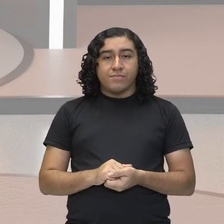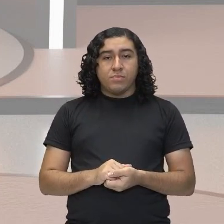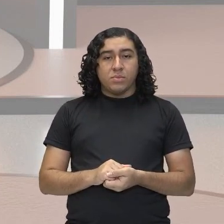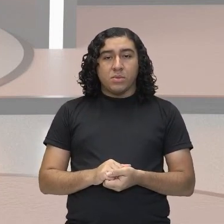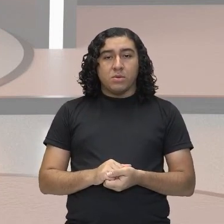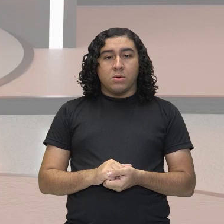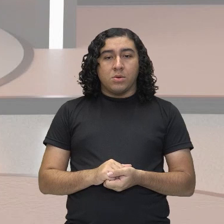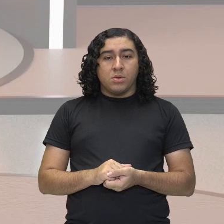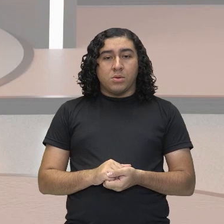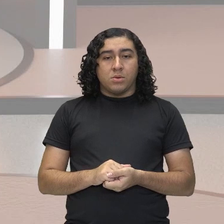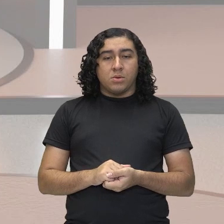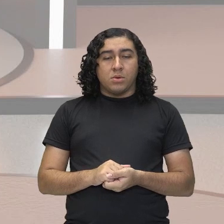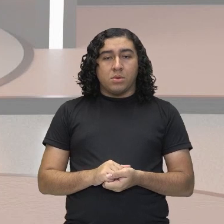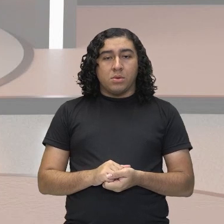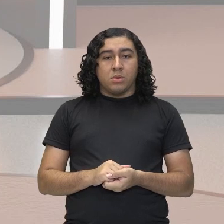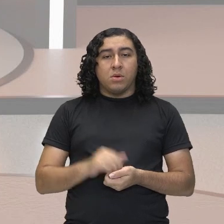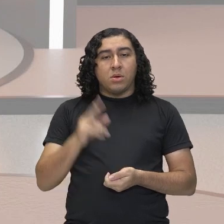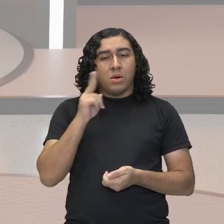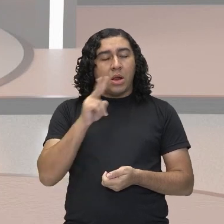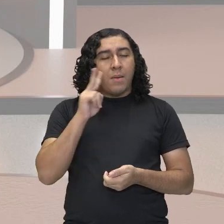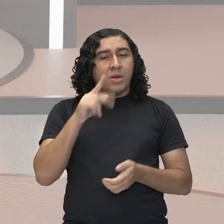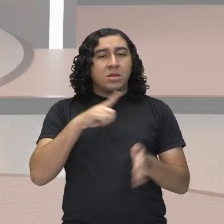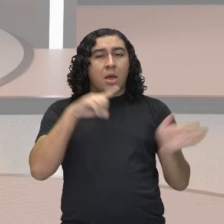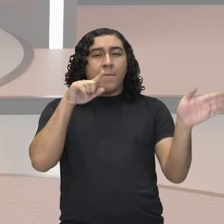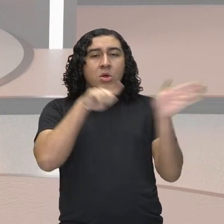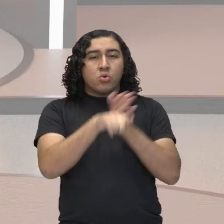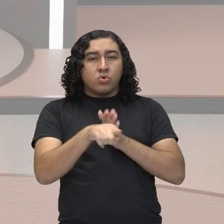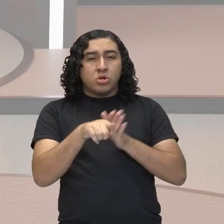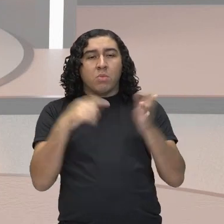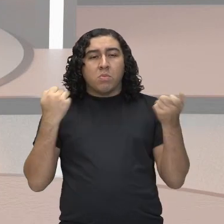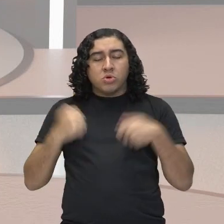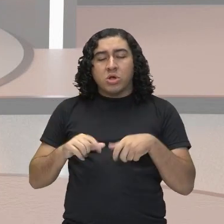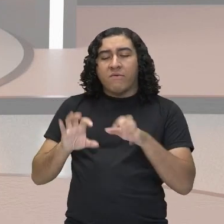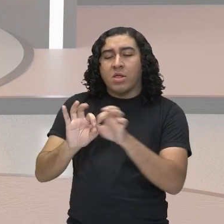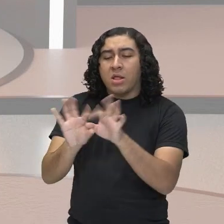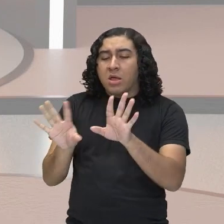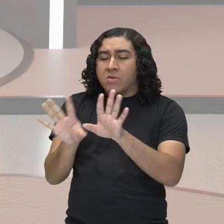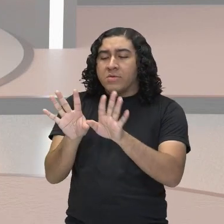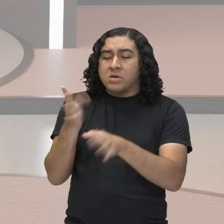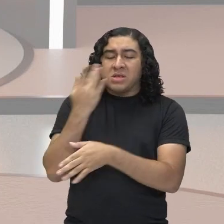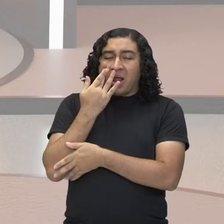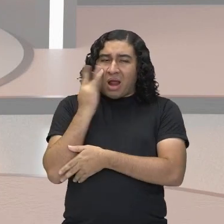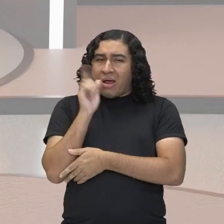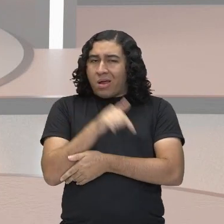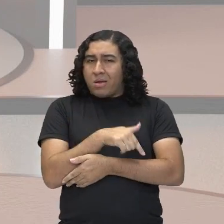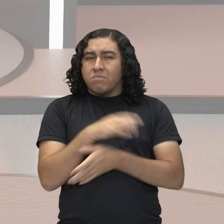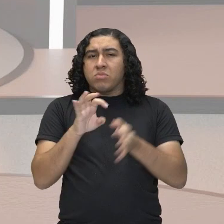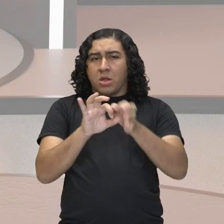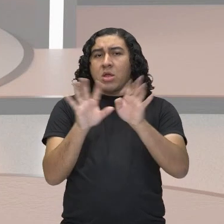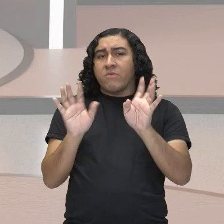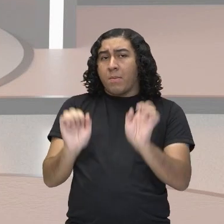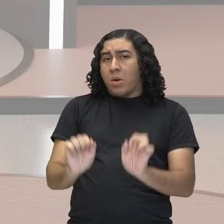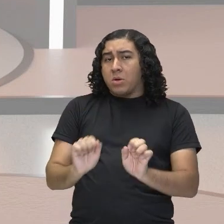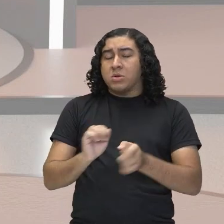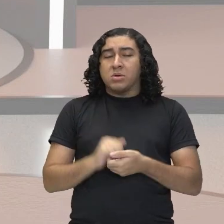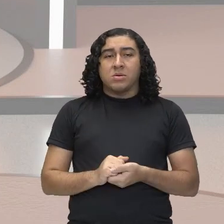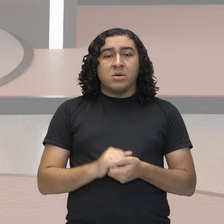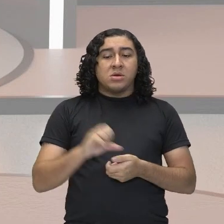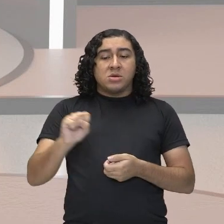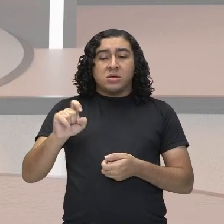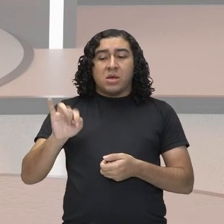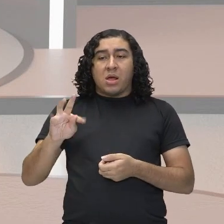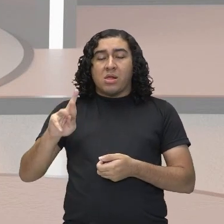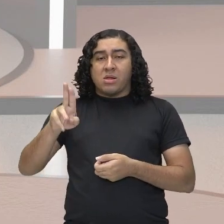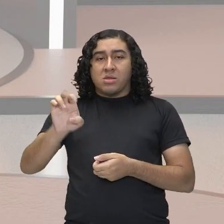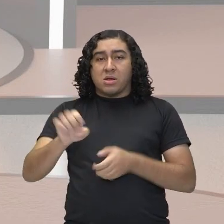nós tínhamos lá no início? Existe a liberdade, né? Realmente, será que existe essa liberdade? Então, Sartre, ele traz esse